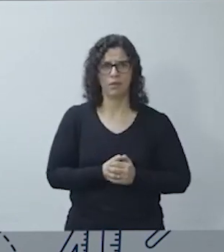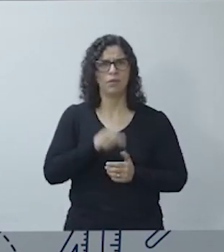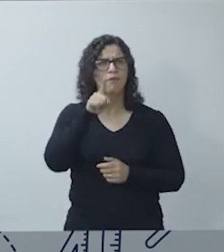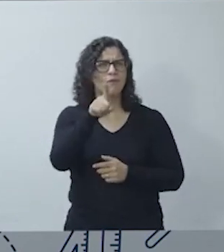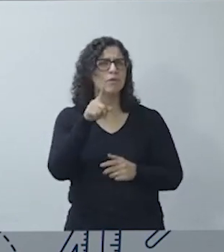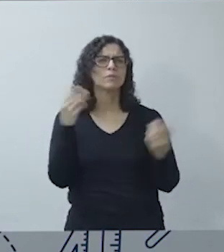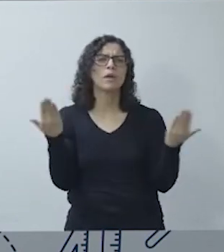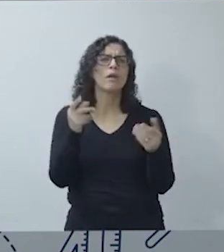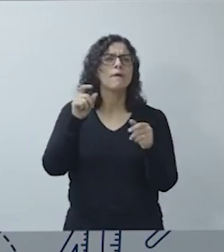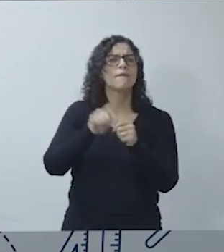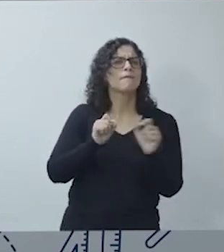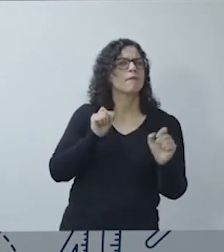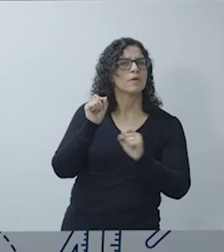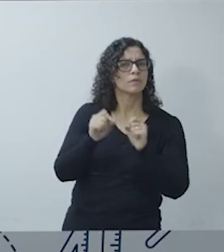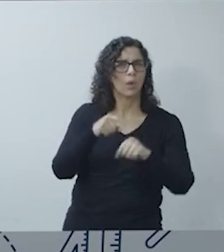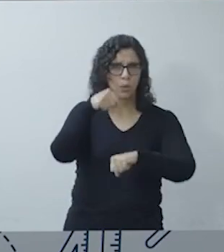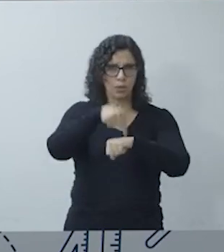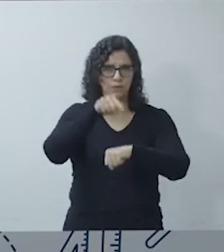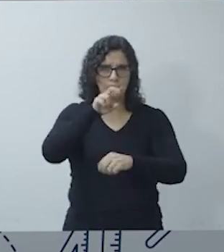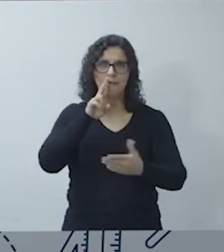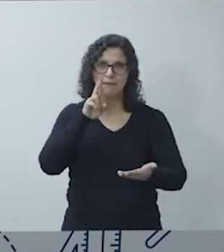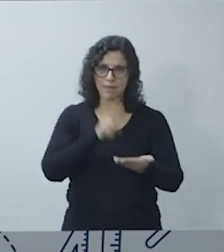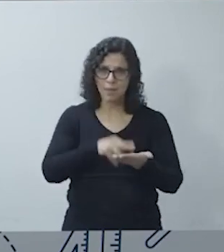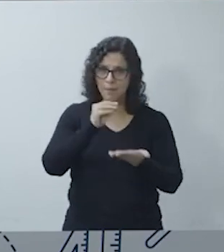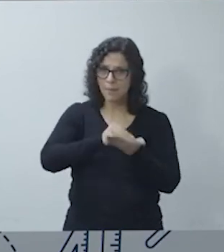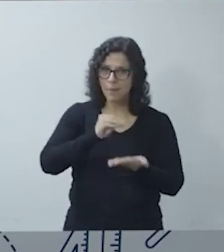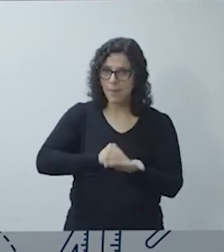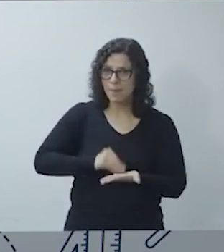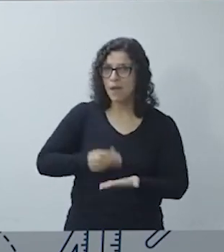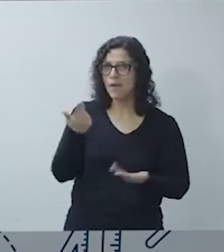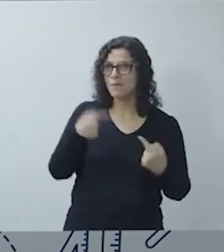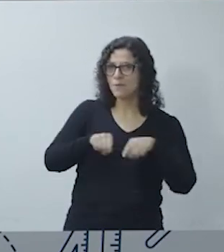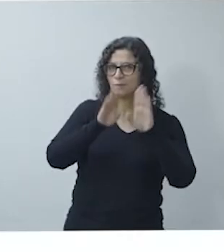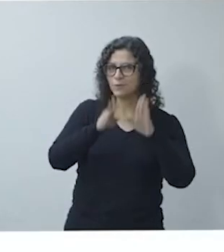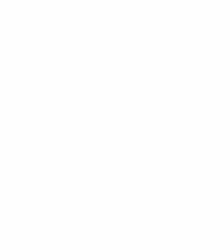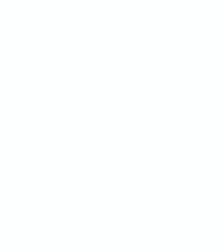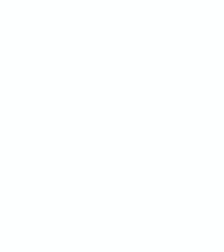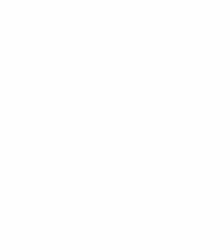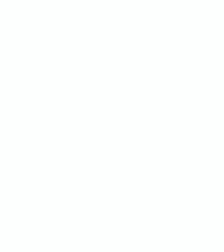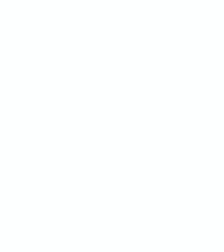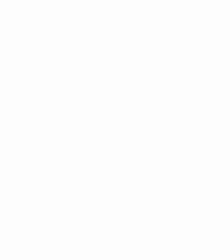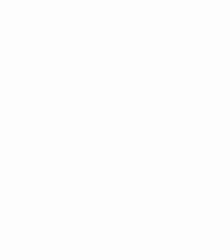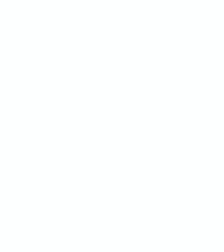que você faria? Um tempinho para você colocar aí no papel e eu já volto.